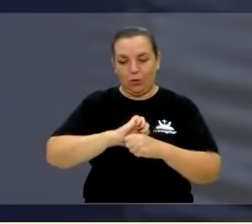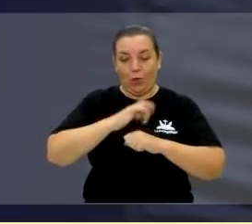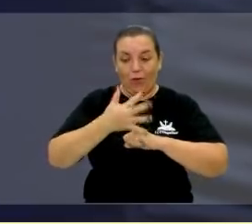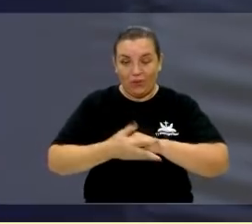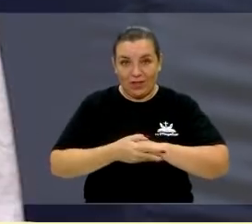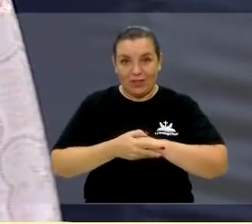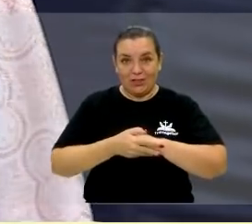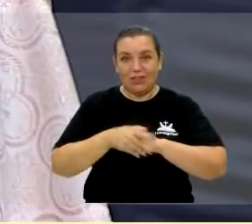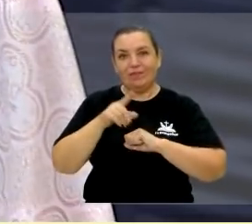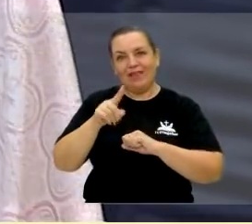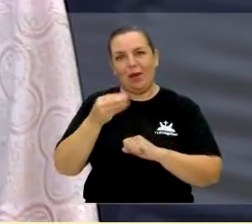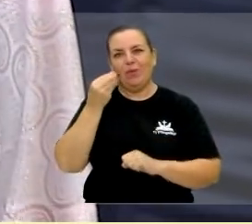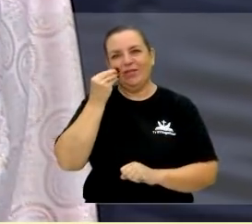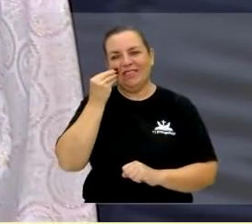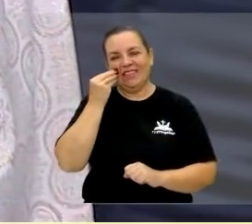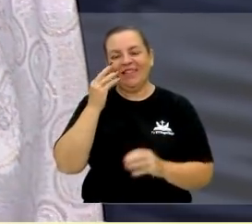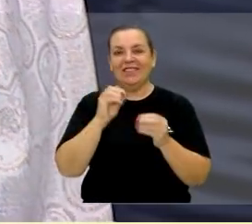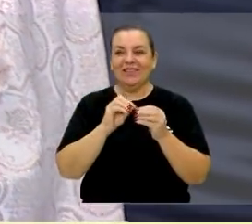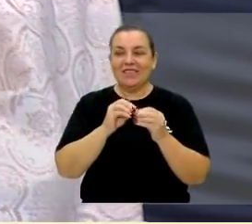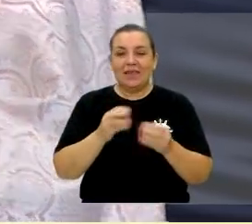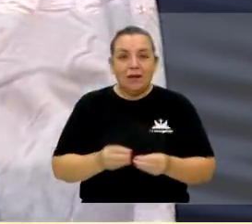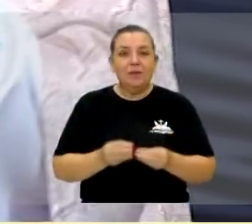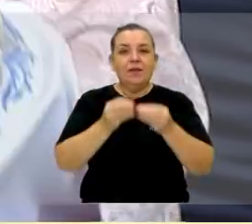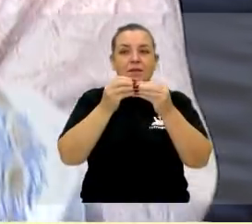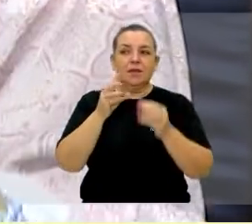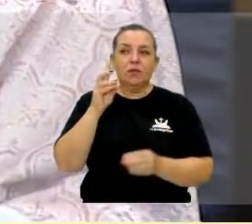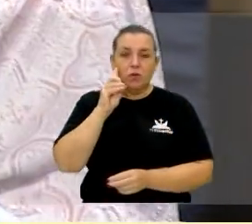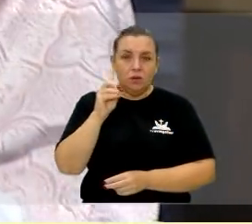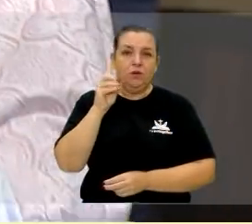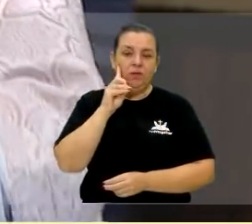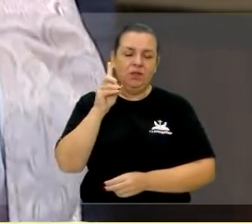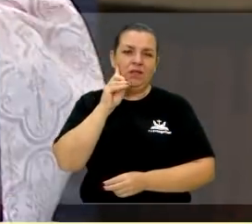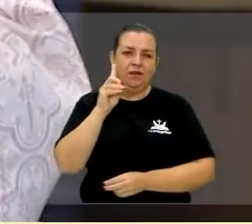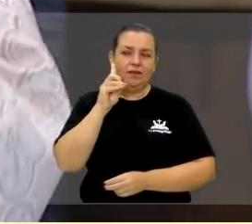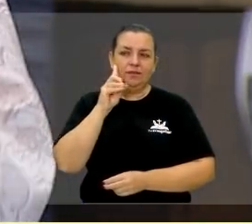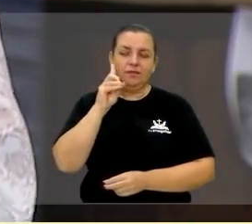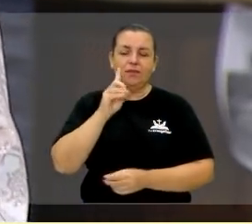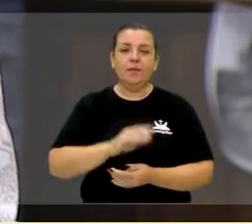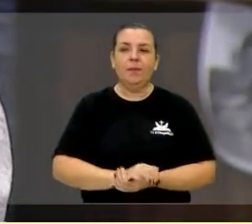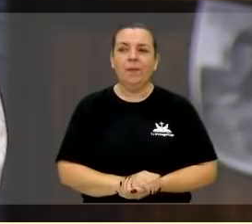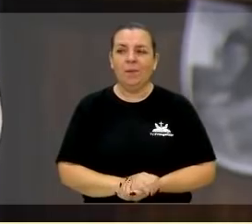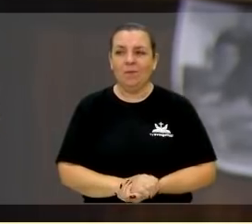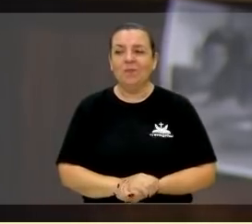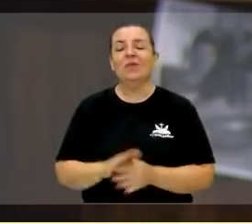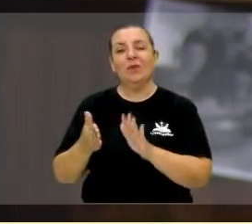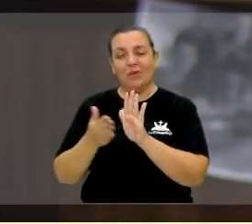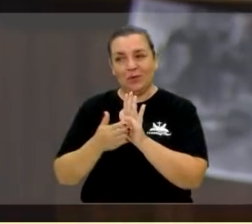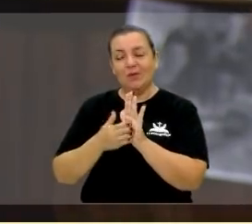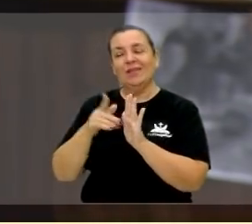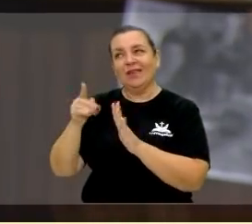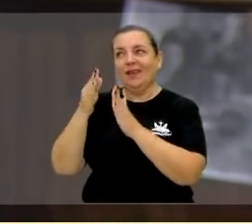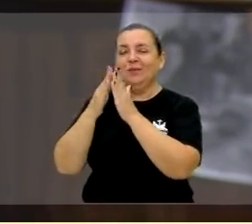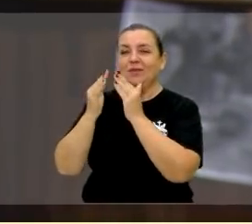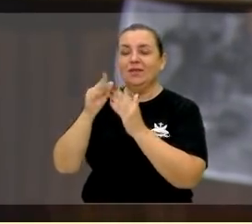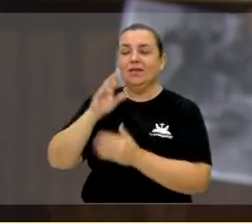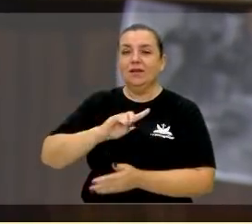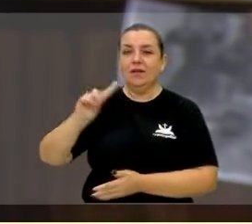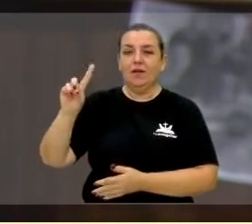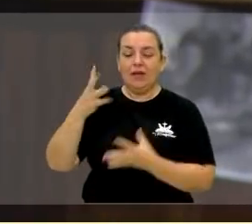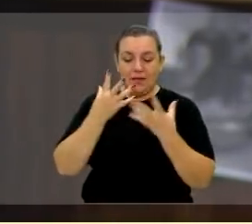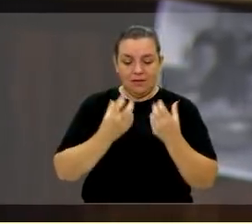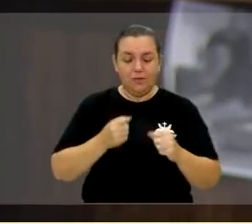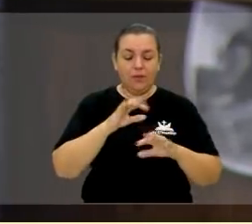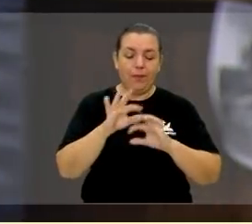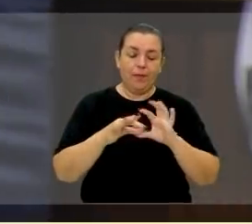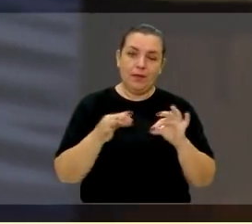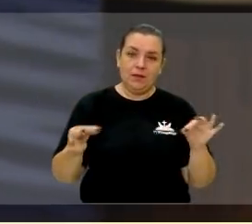a oportunidade de realizar o propósito e receber o presente de